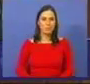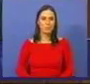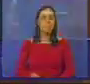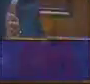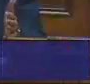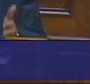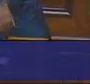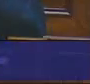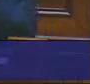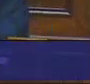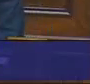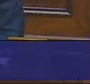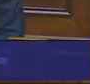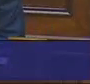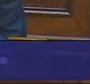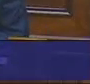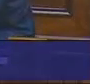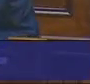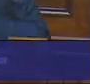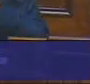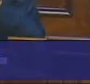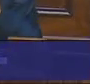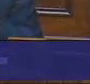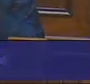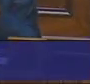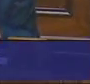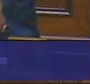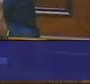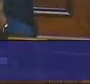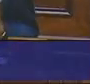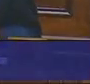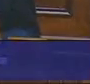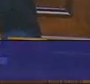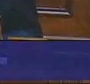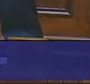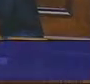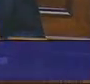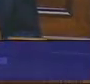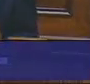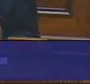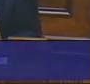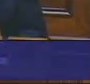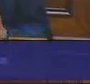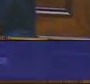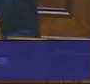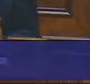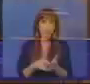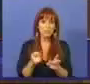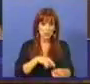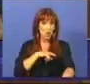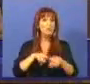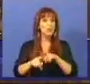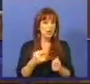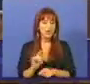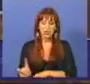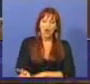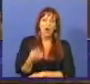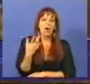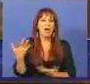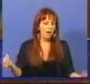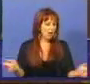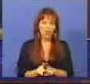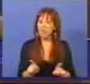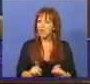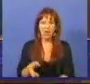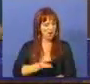é que o Sr. Primeiro-Ministro e o Sr. Ministro não podem deixar de se confrontar com a necessidade de políticas que não são as